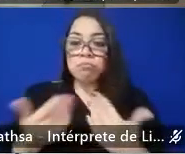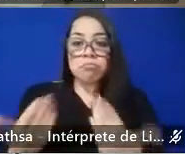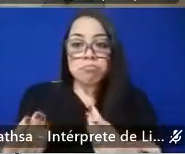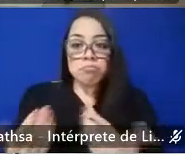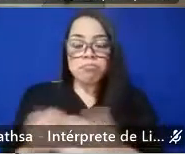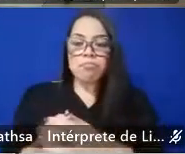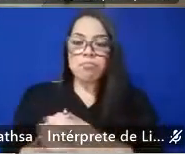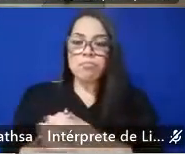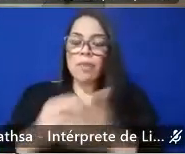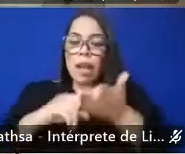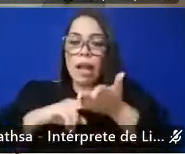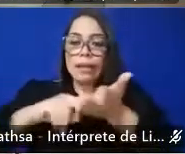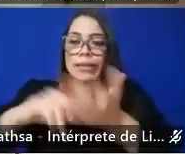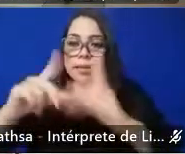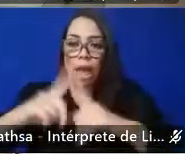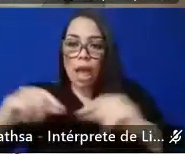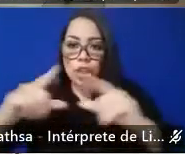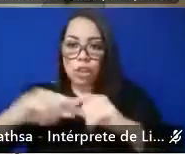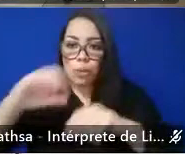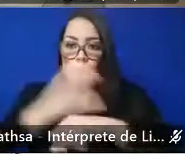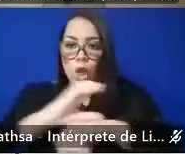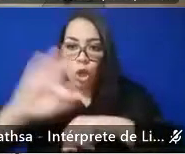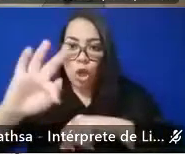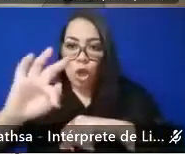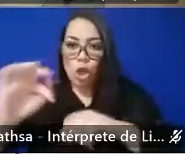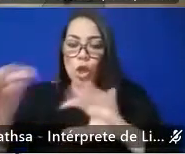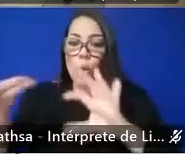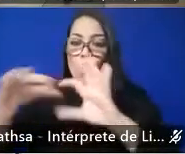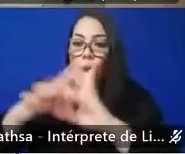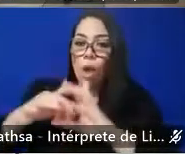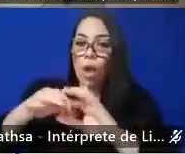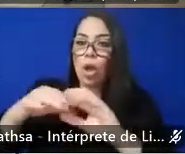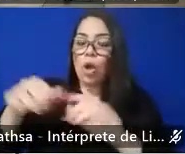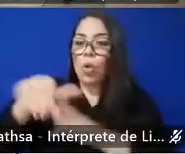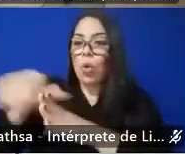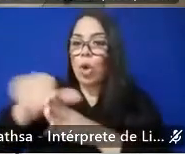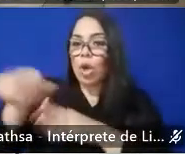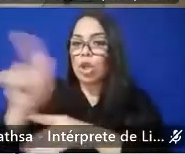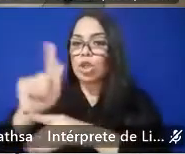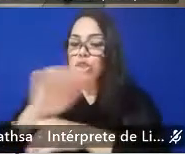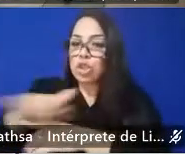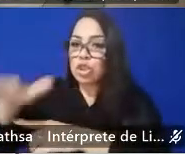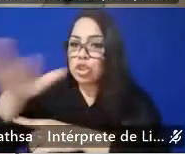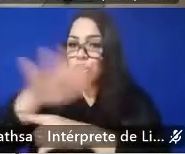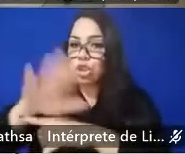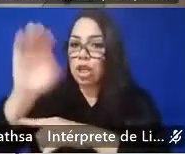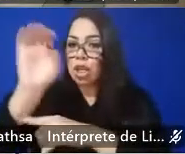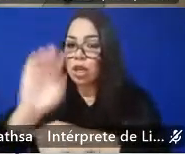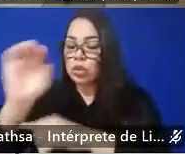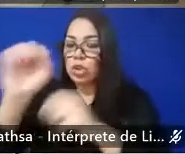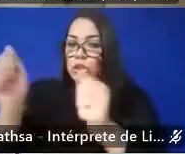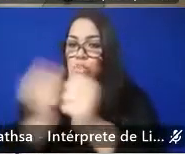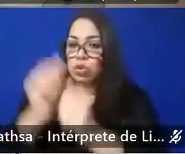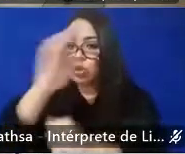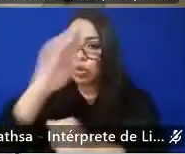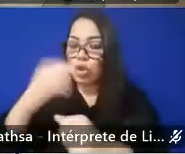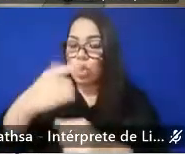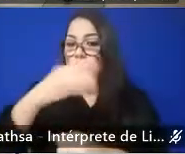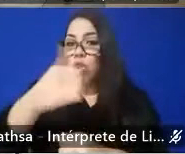fruto de um acordo celebrado entre a corregedoria nacional e as corregedorias gerais dos Estados da união e 2016